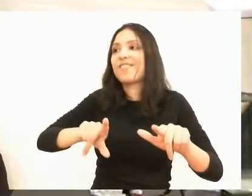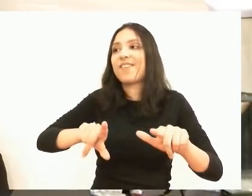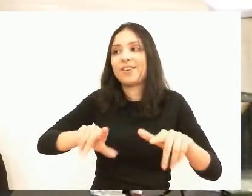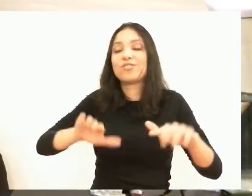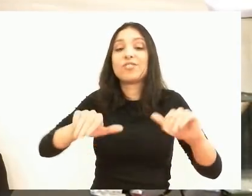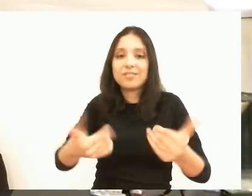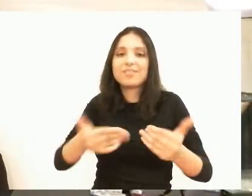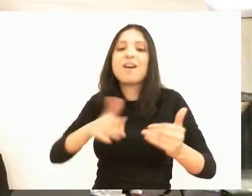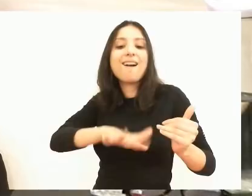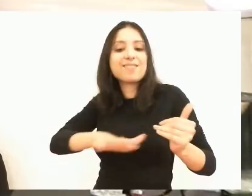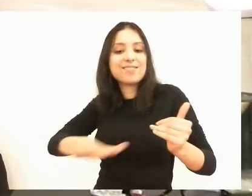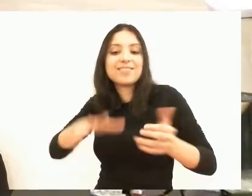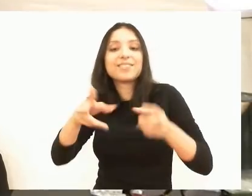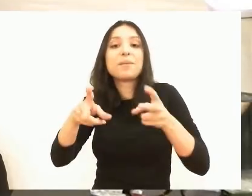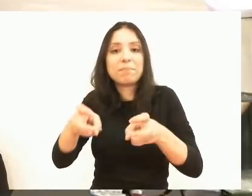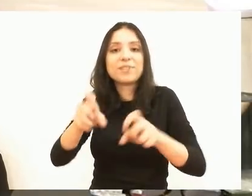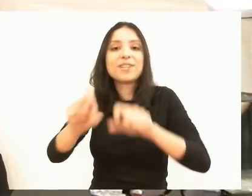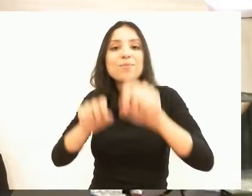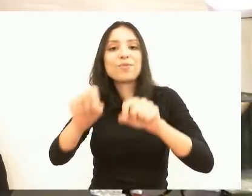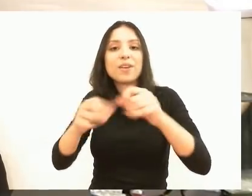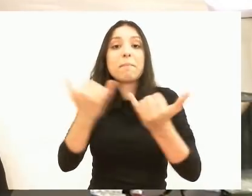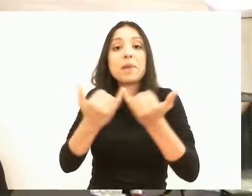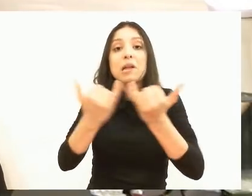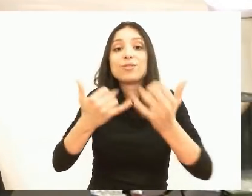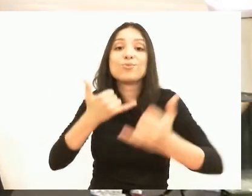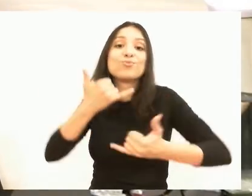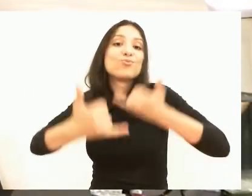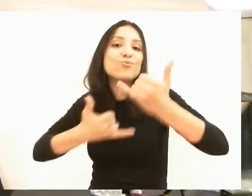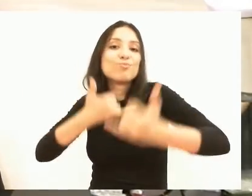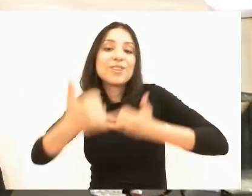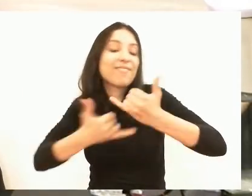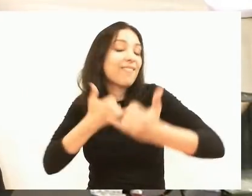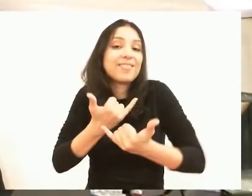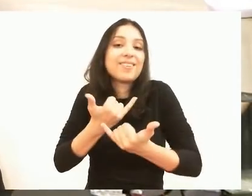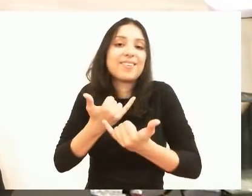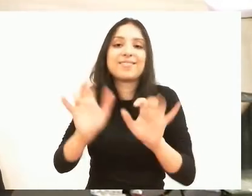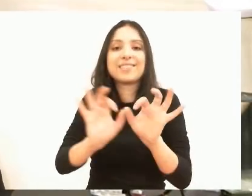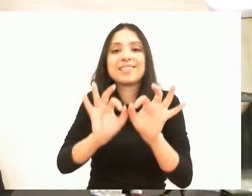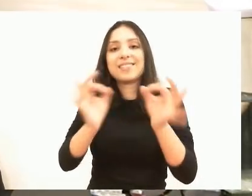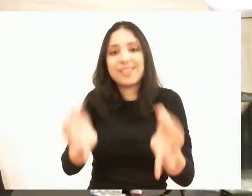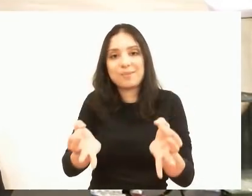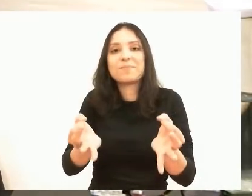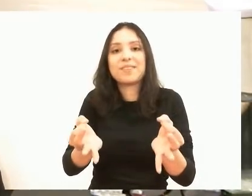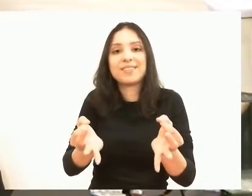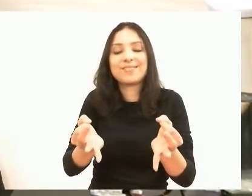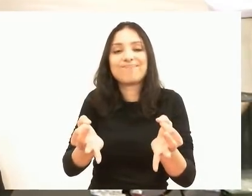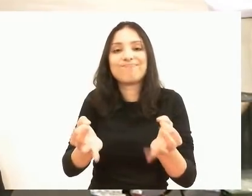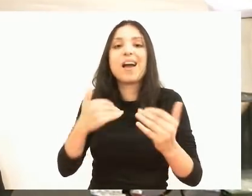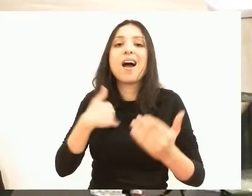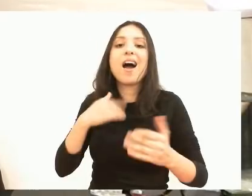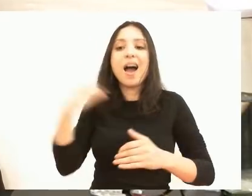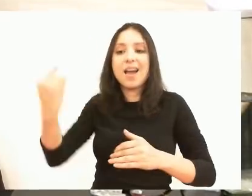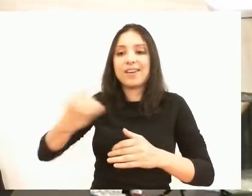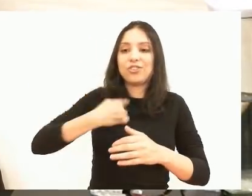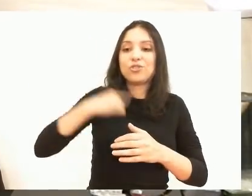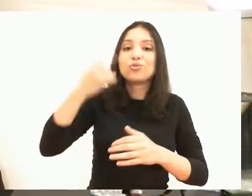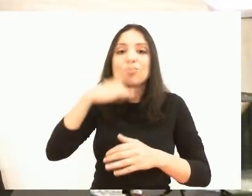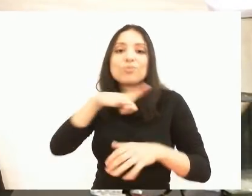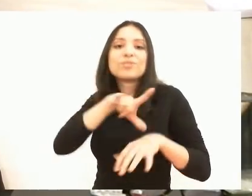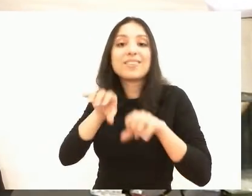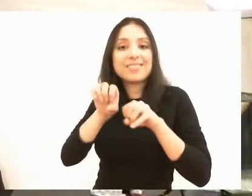a criança vai percebendo como um jogo estrutural e arquitetônico né agente manipula no próprio